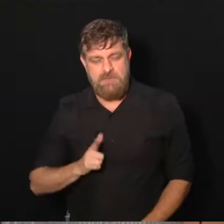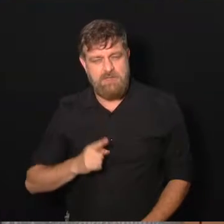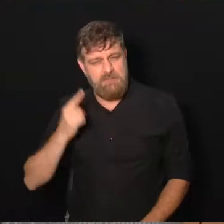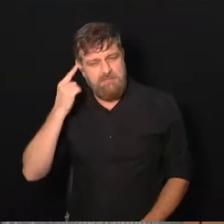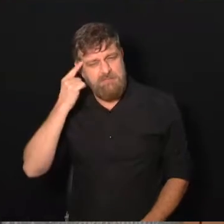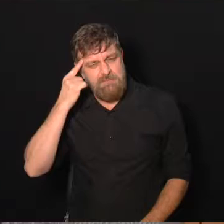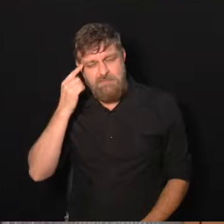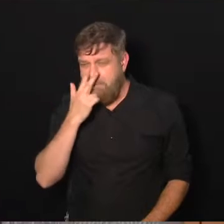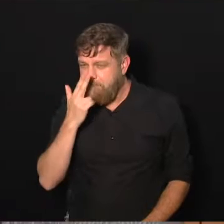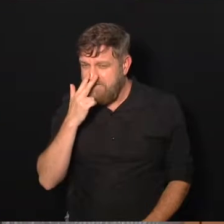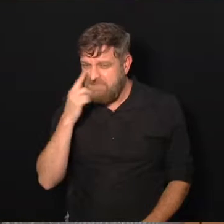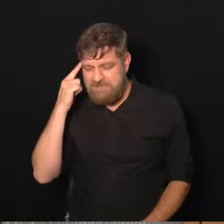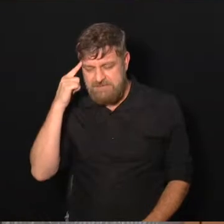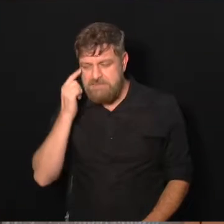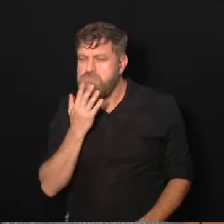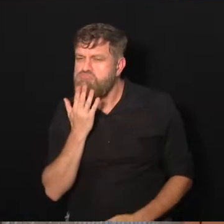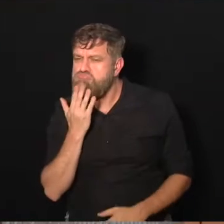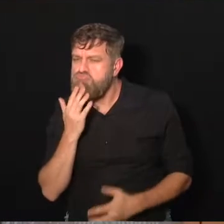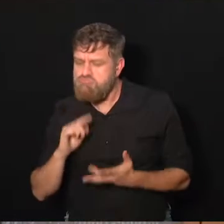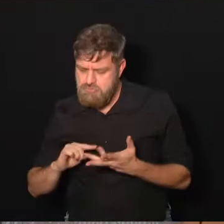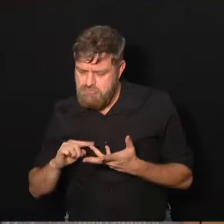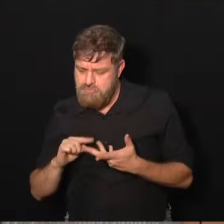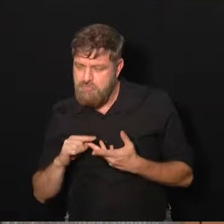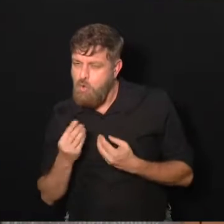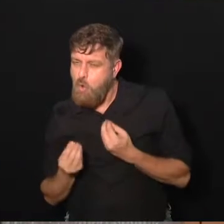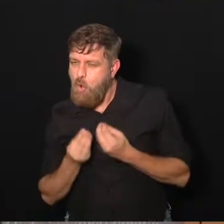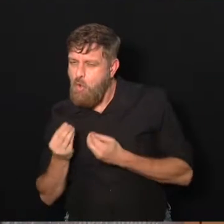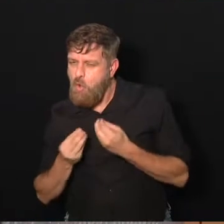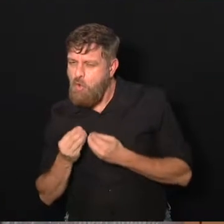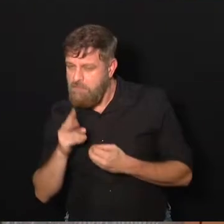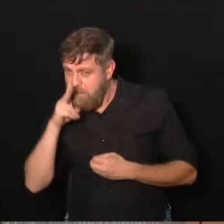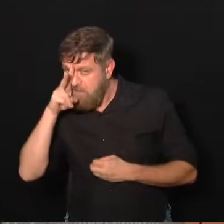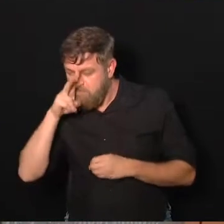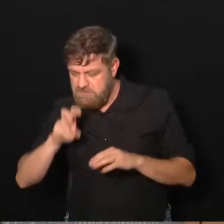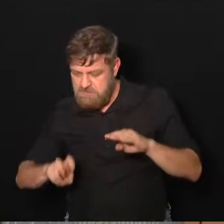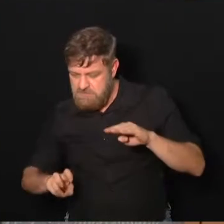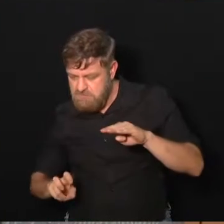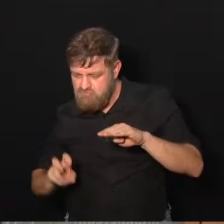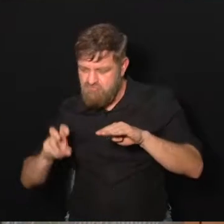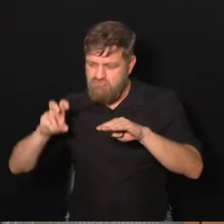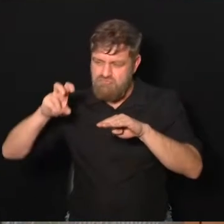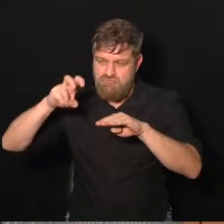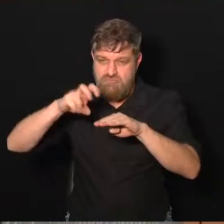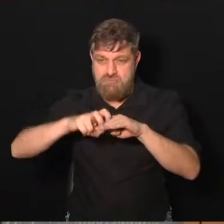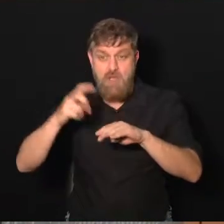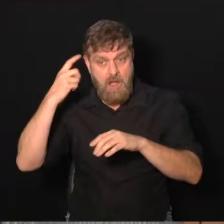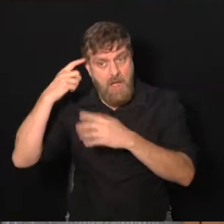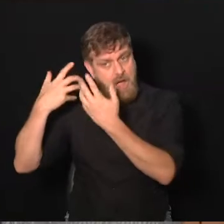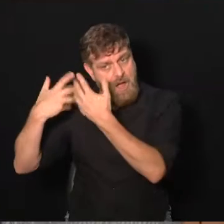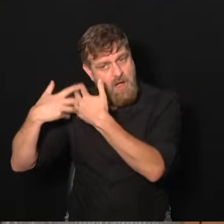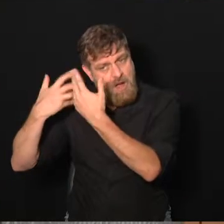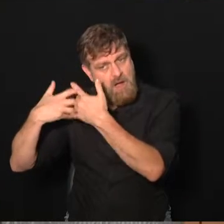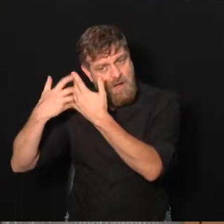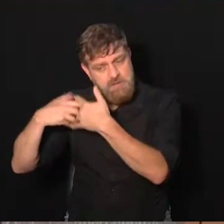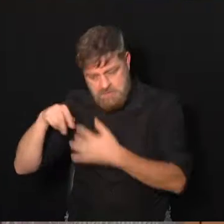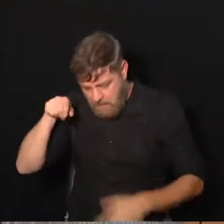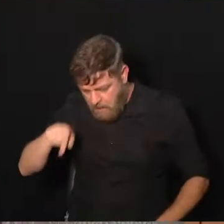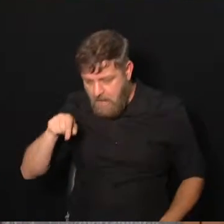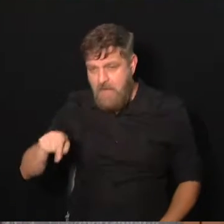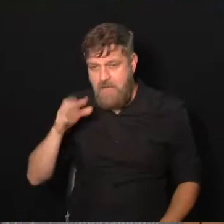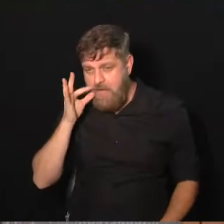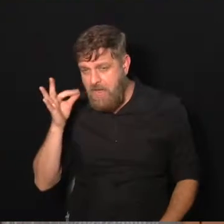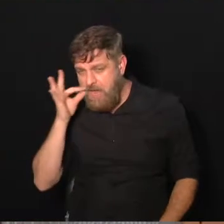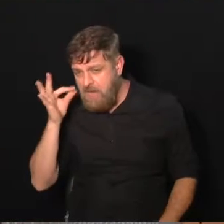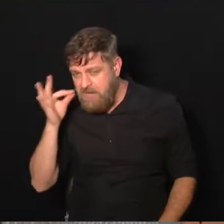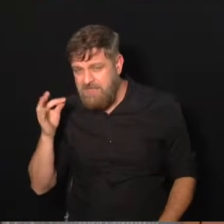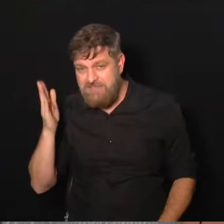calculando o impulso que ela tem que dar. Então, é um raciocínio, ela está raciocinando naquele momento que ela